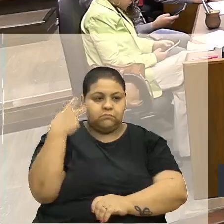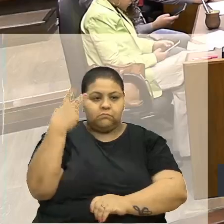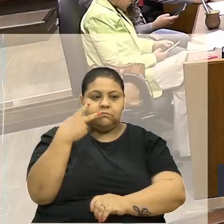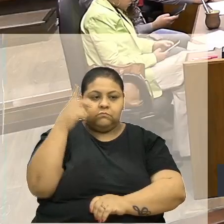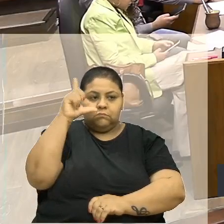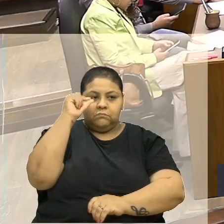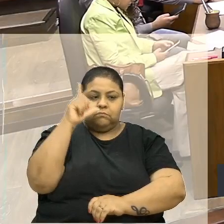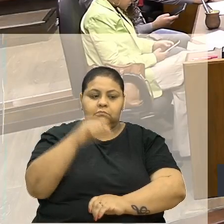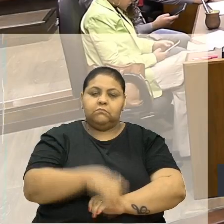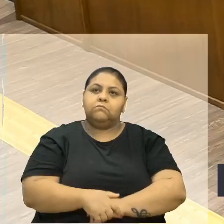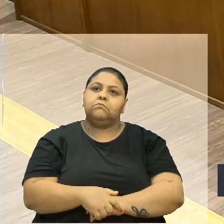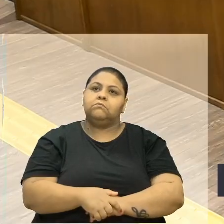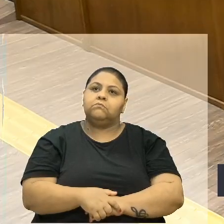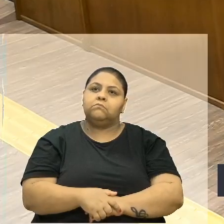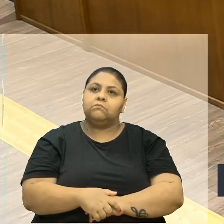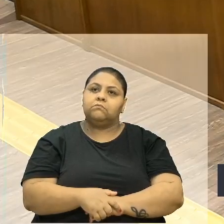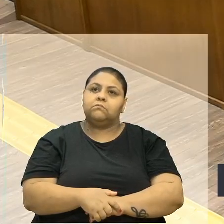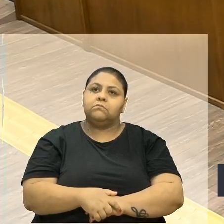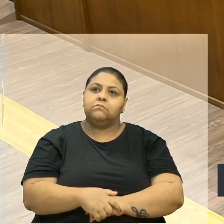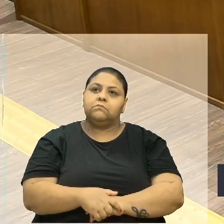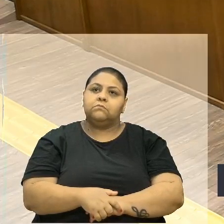Álcool.